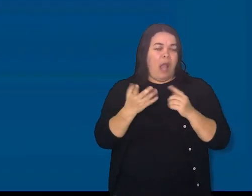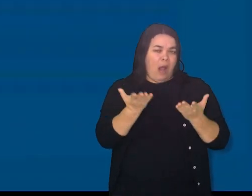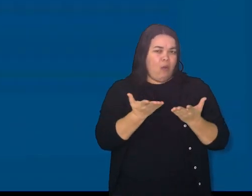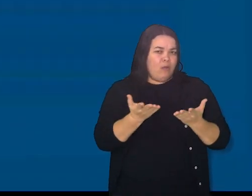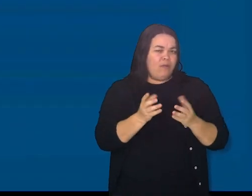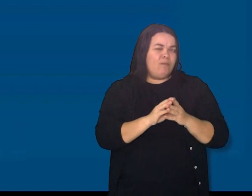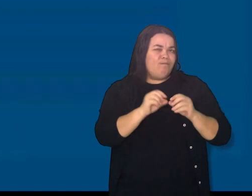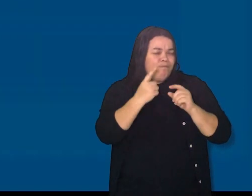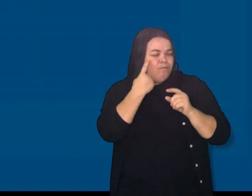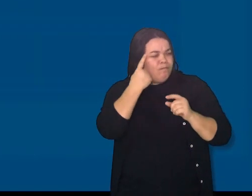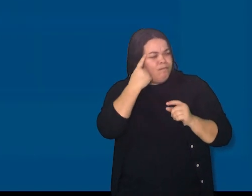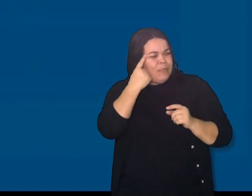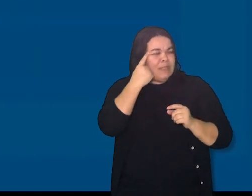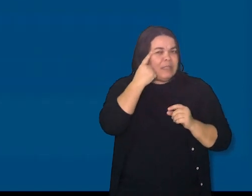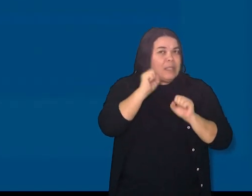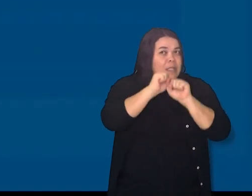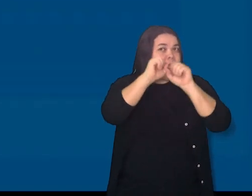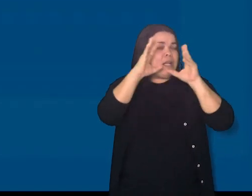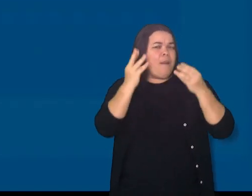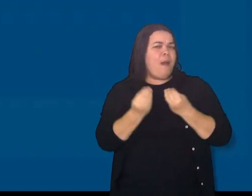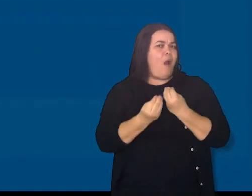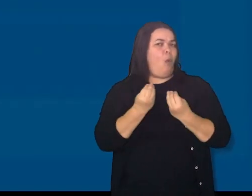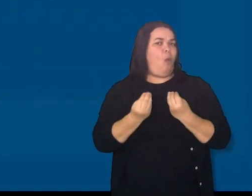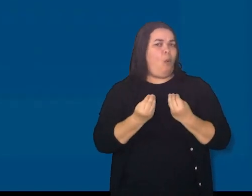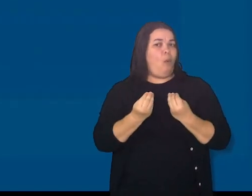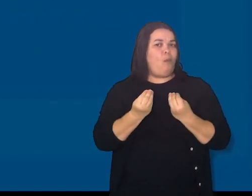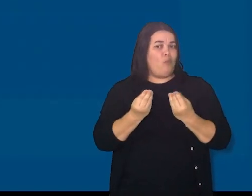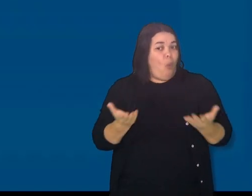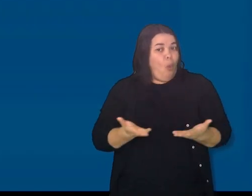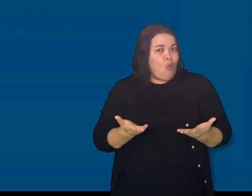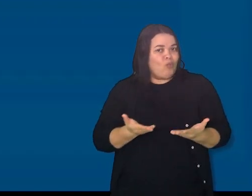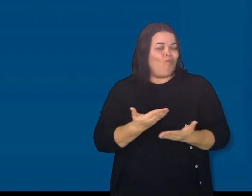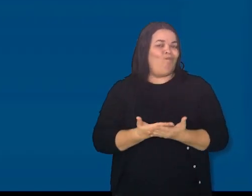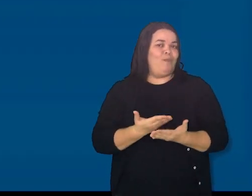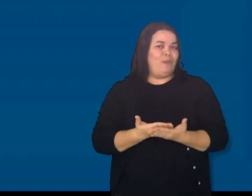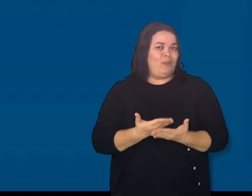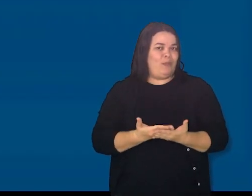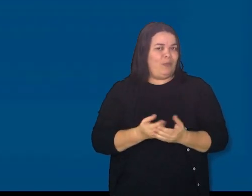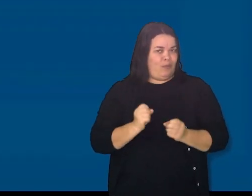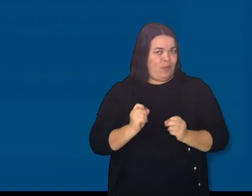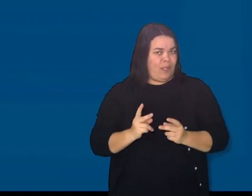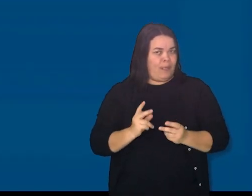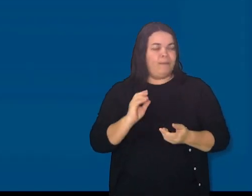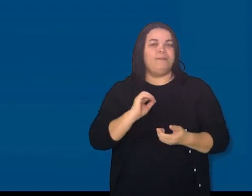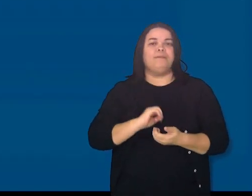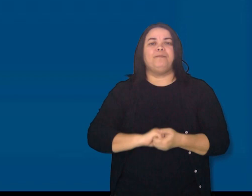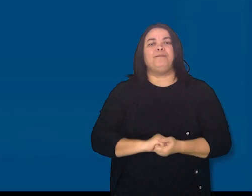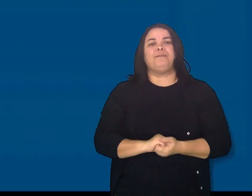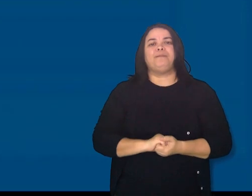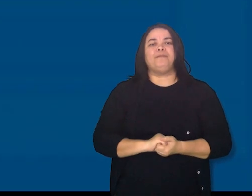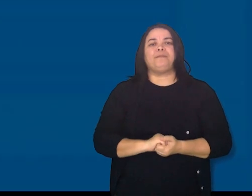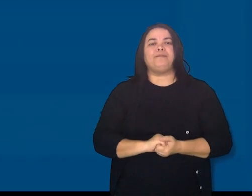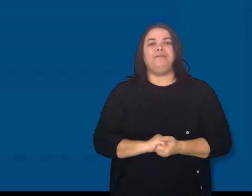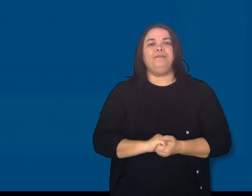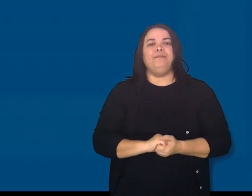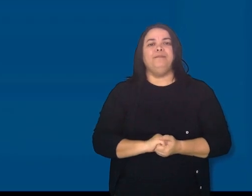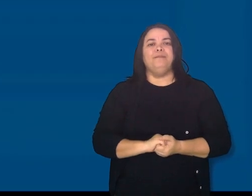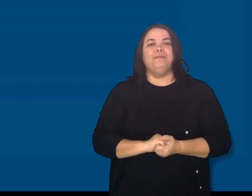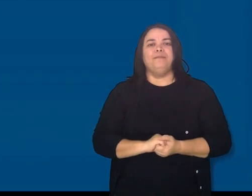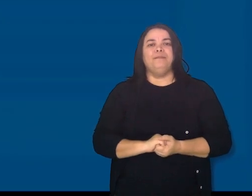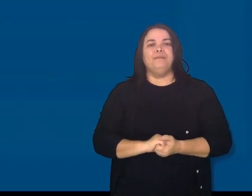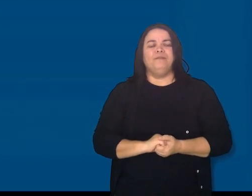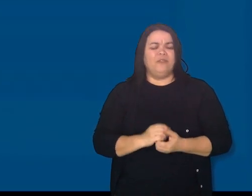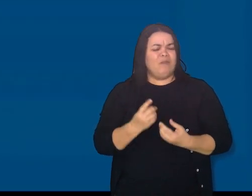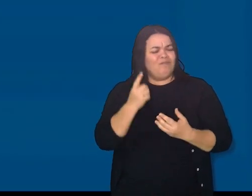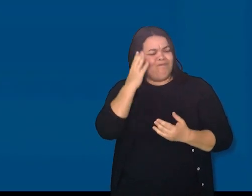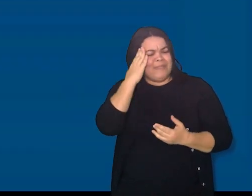desvendar esse mistério, um desses mistérios, né, da matemática, na aula de hoje, certo? Na aula de hoje